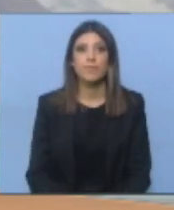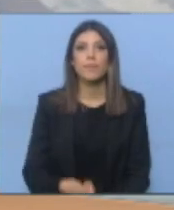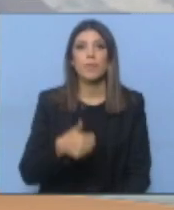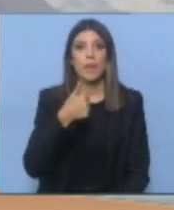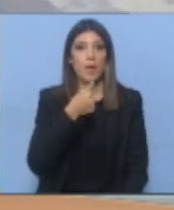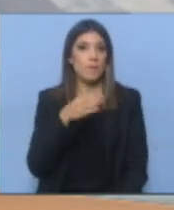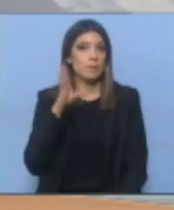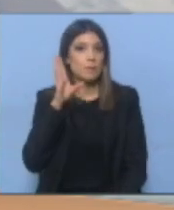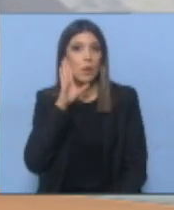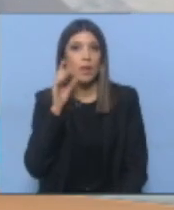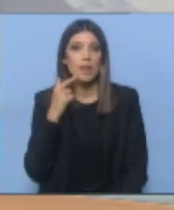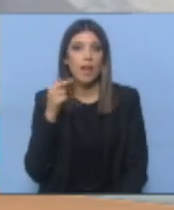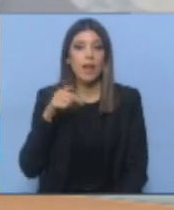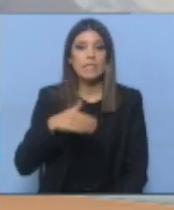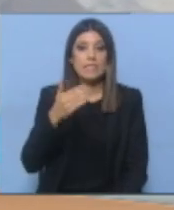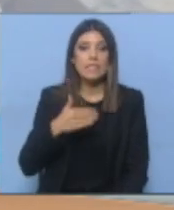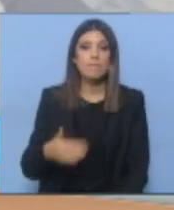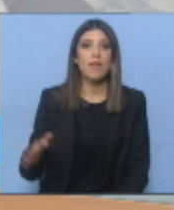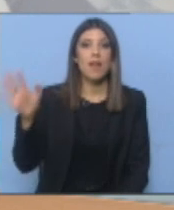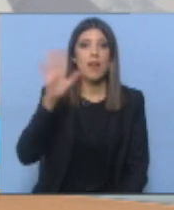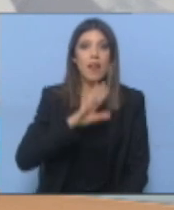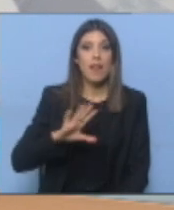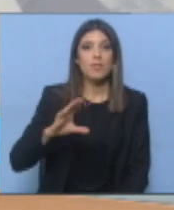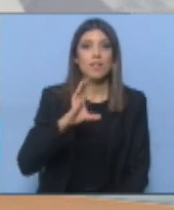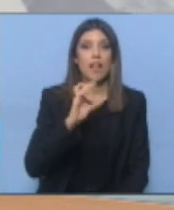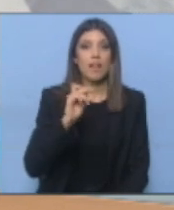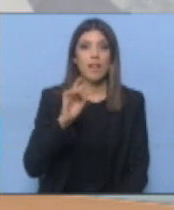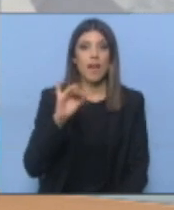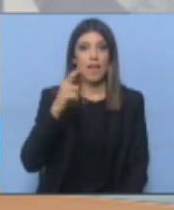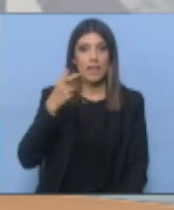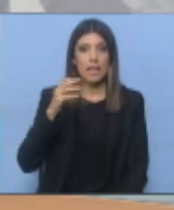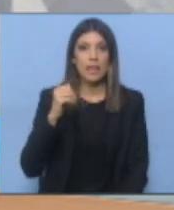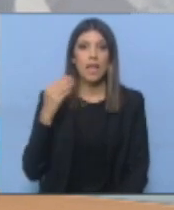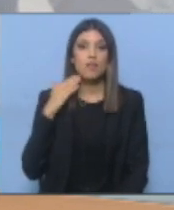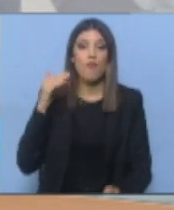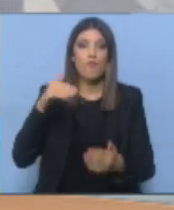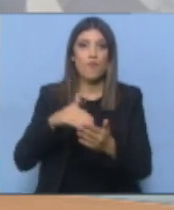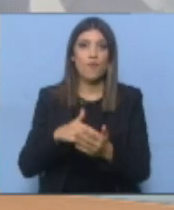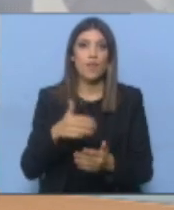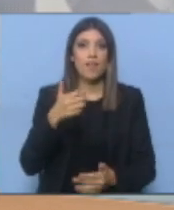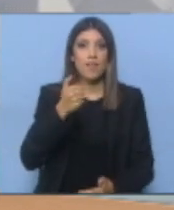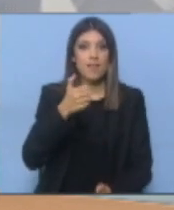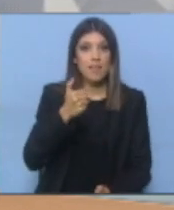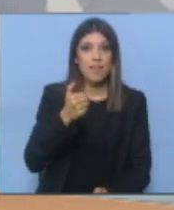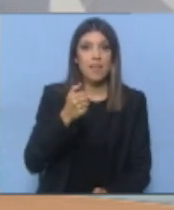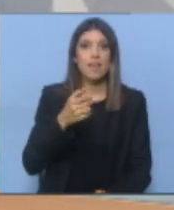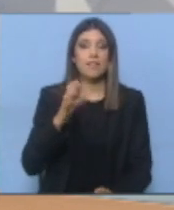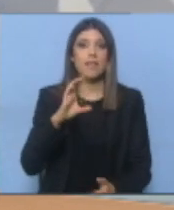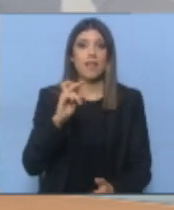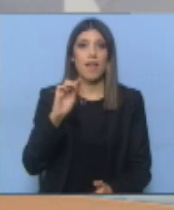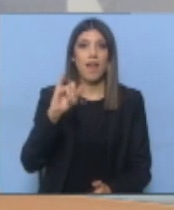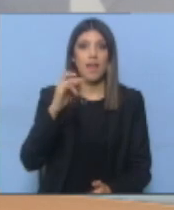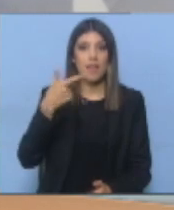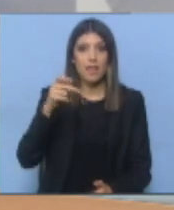Olá, muito boa tarde. Estamos na Semana Nacional da Cáritas, que decorre até ao próximo dia 15. Cáritas é amor e o